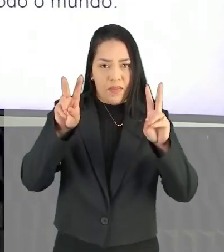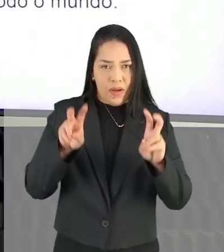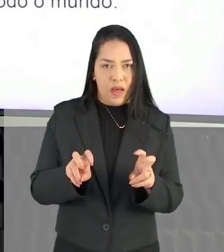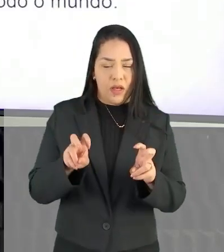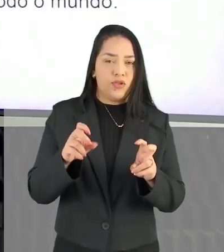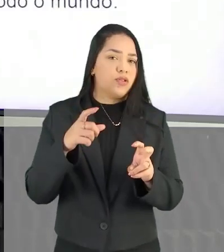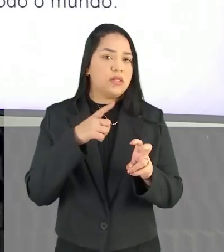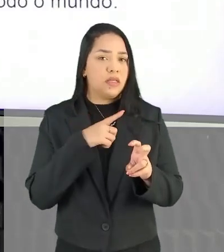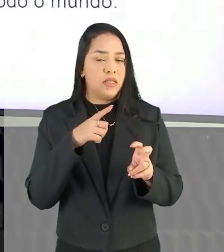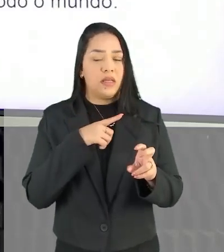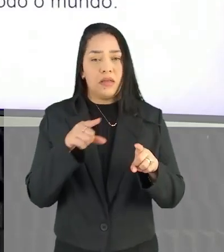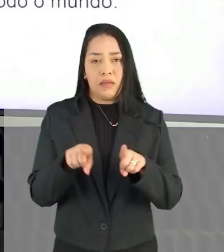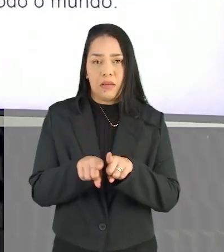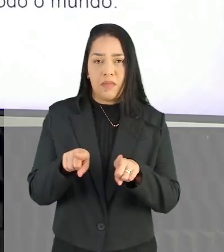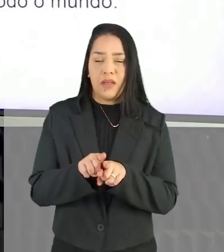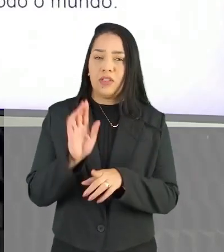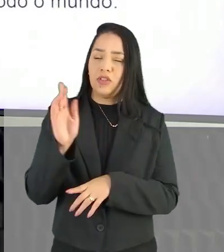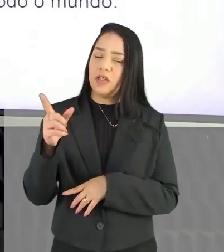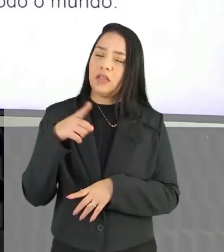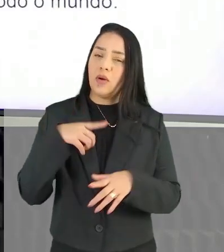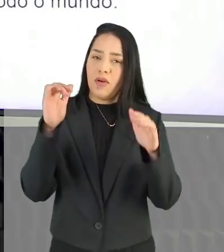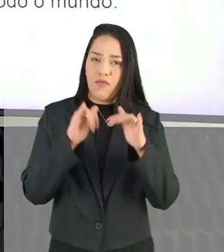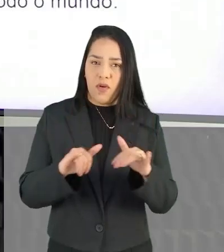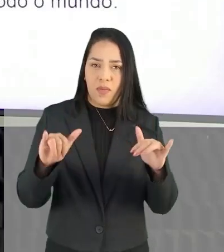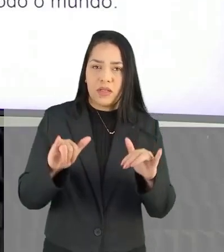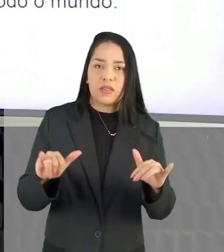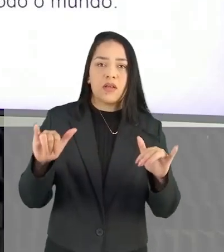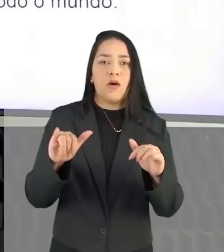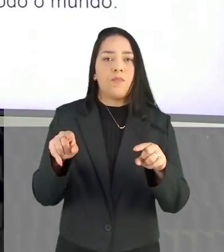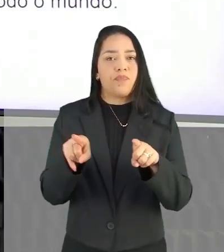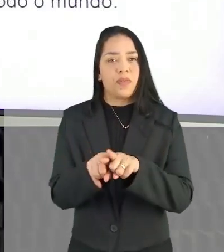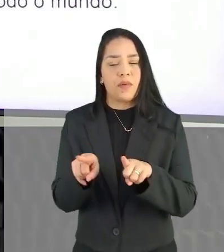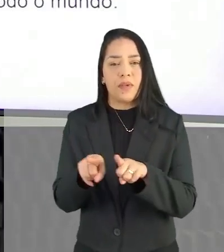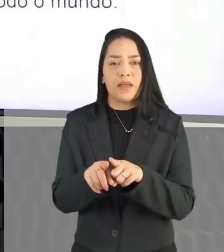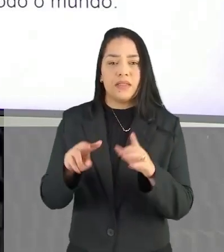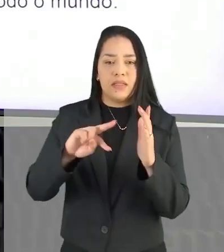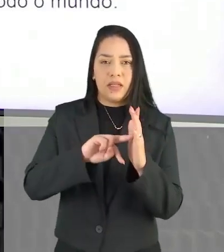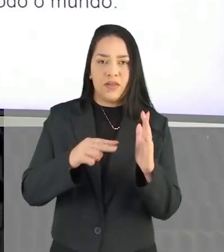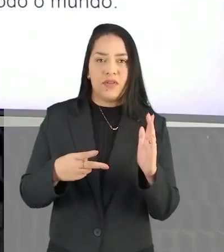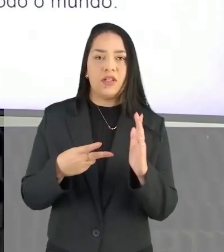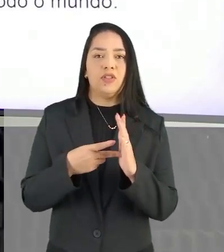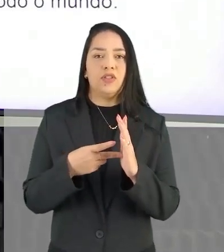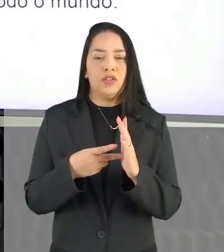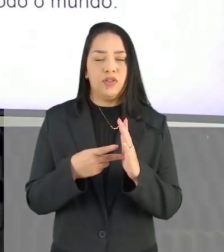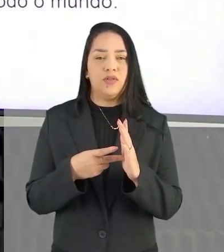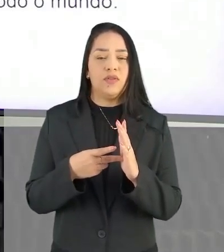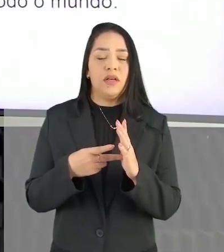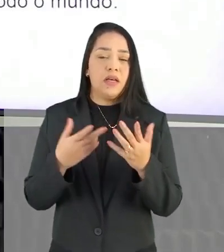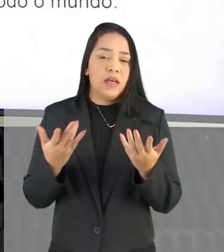sendo discorrida, já tem uma informação, assim, bem significativa, né, a questão